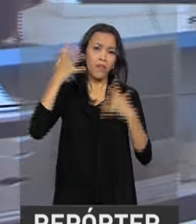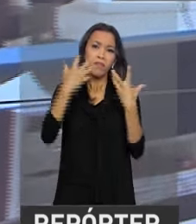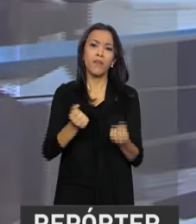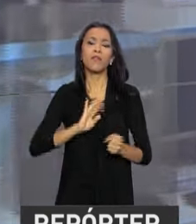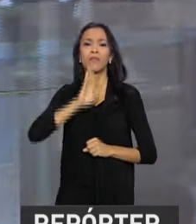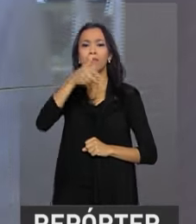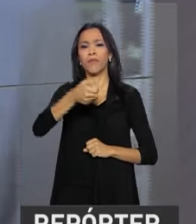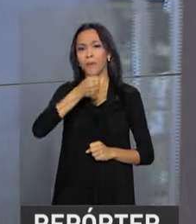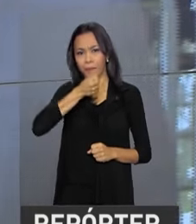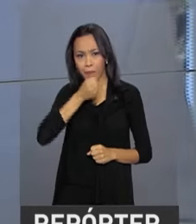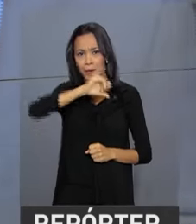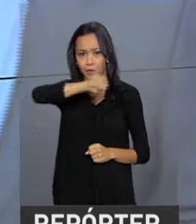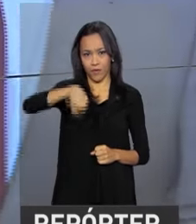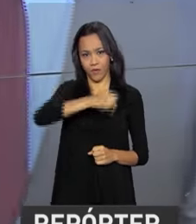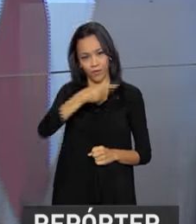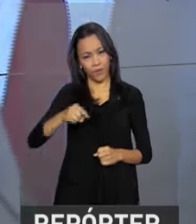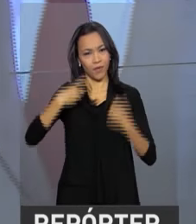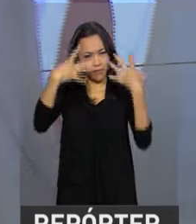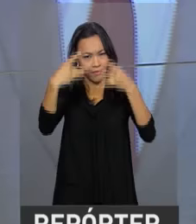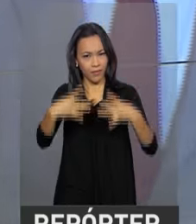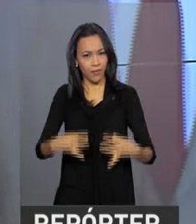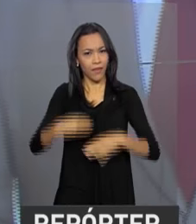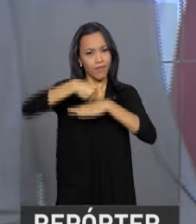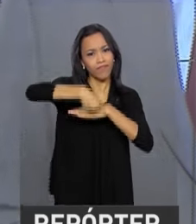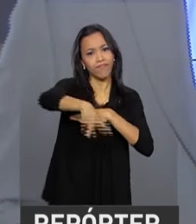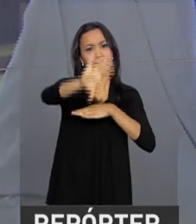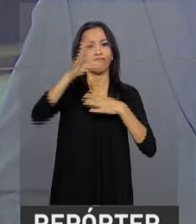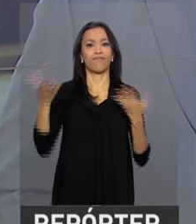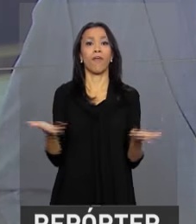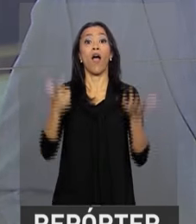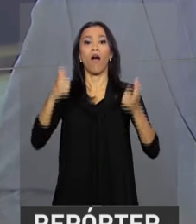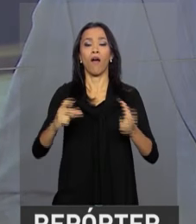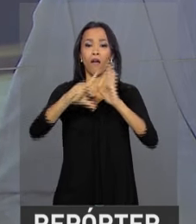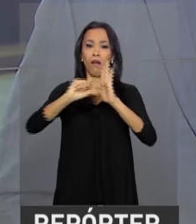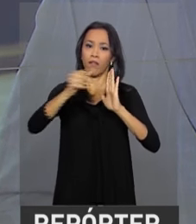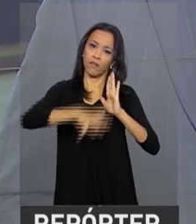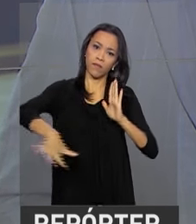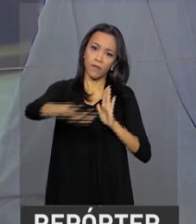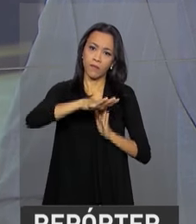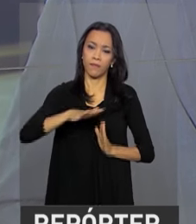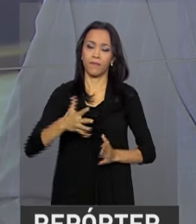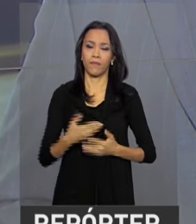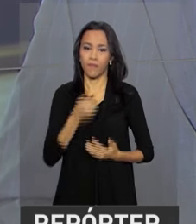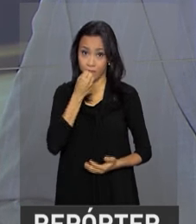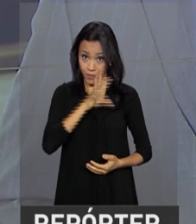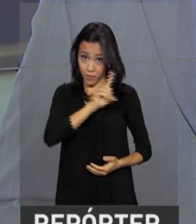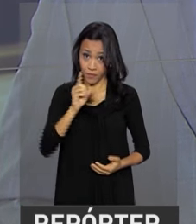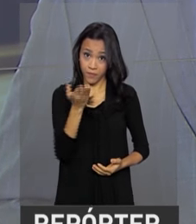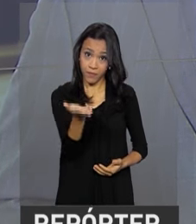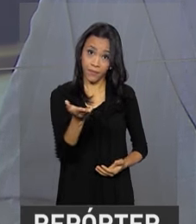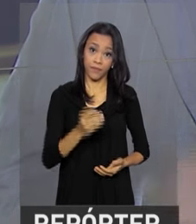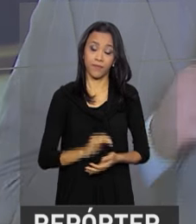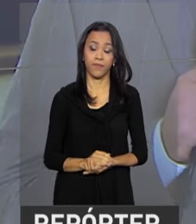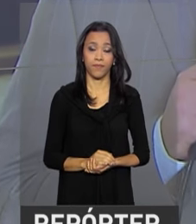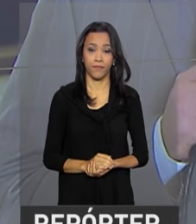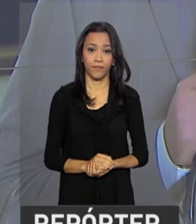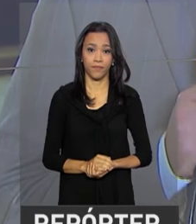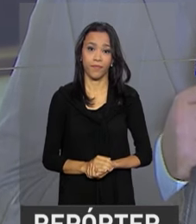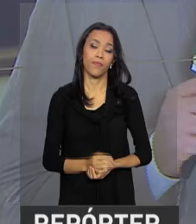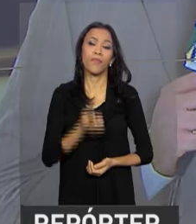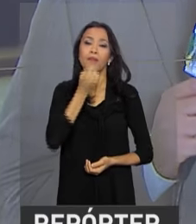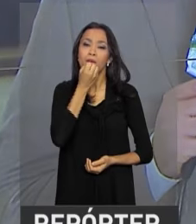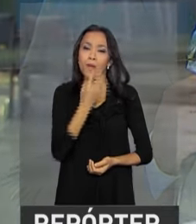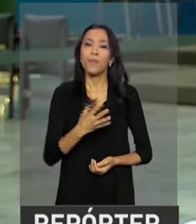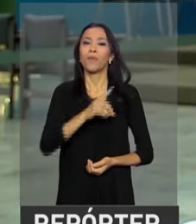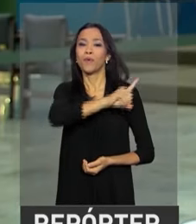conversar então com o repórter João Pedro Neto, que traz as informações ao vivo do Palácio do Planalto. Bom dia, João Pedro. Bom